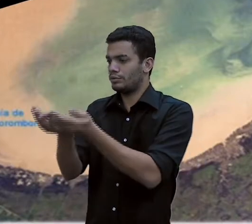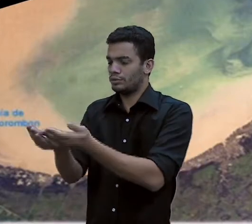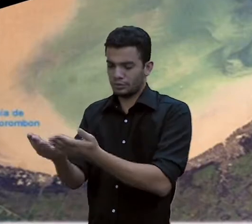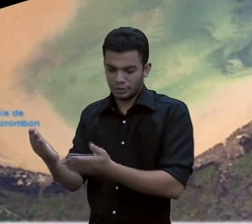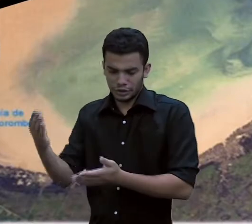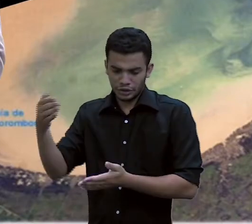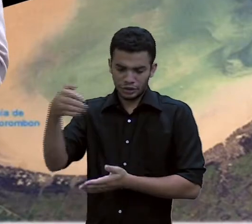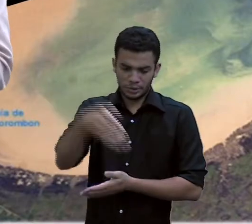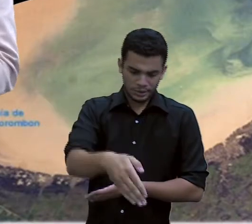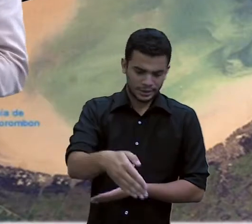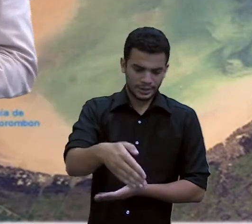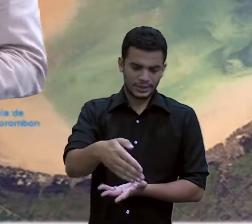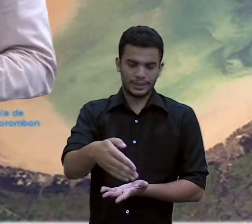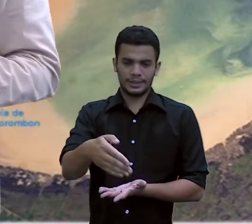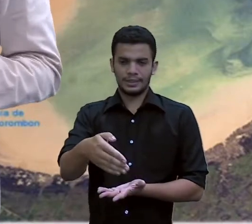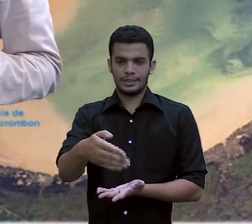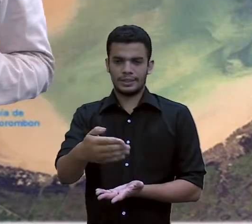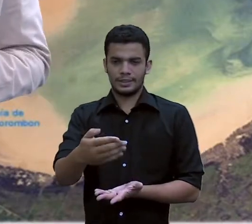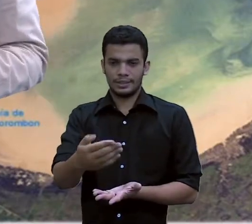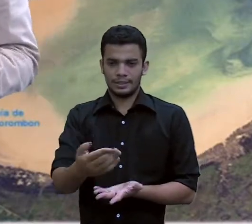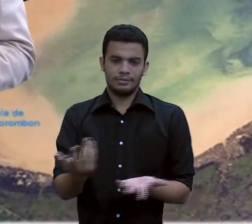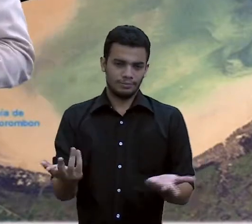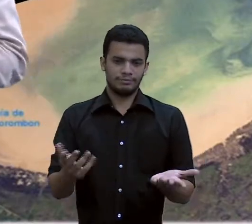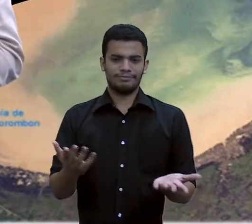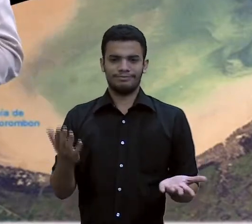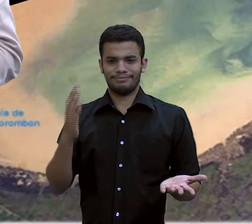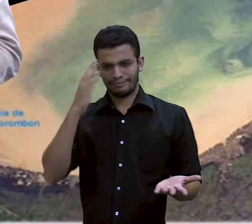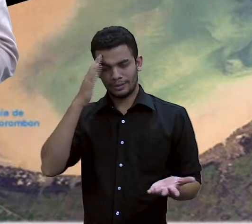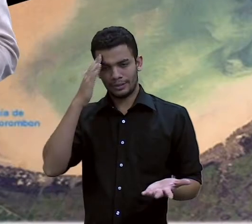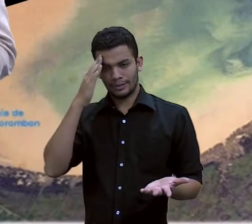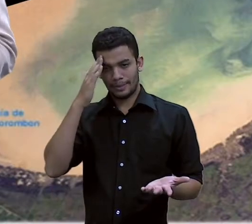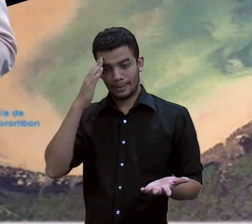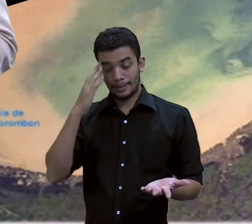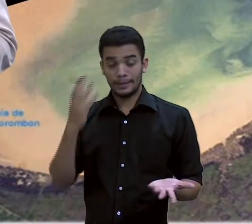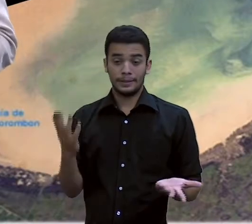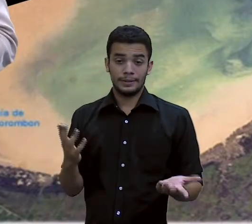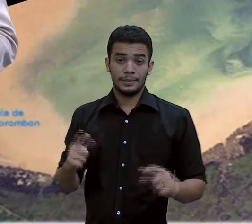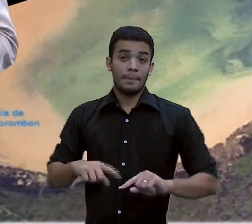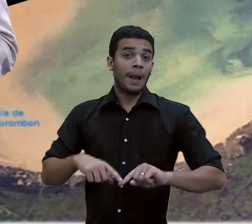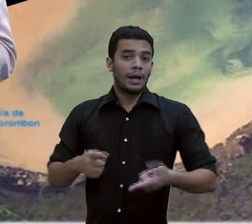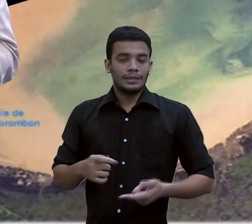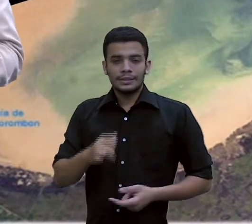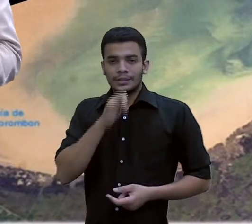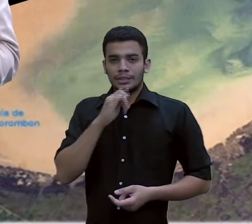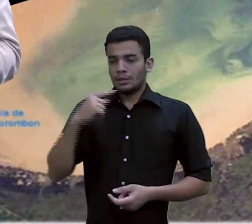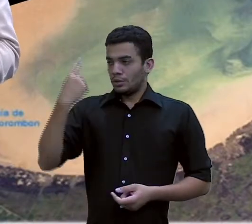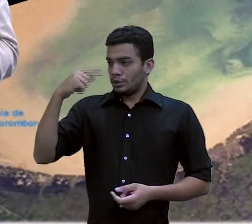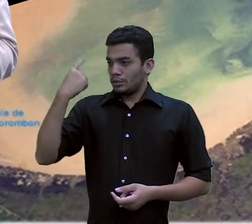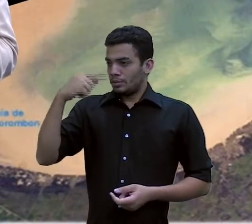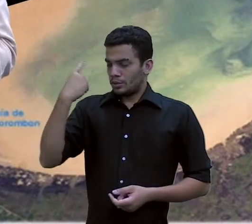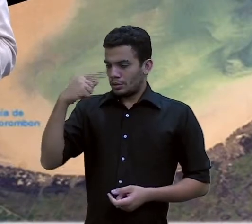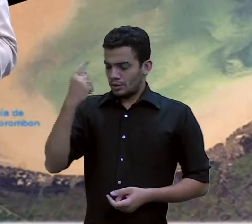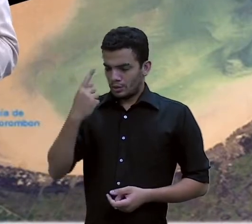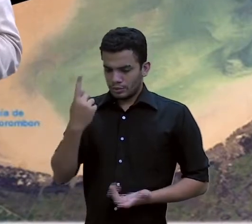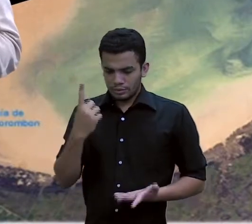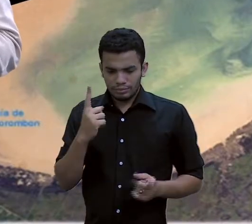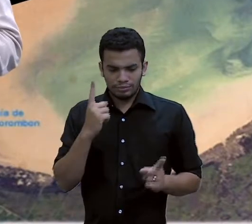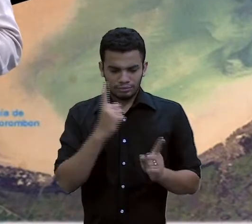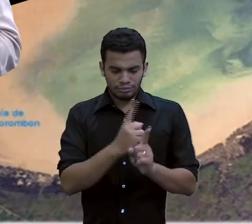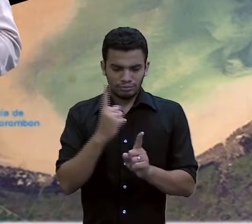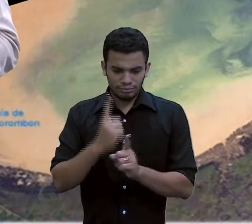comerciais, cobrar impostos, etc. Os espanhóis não haviam explorado a banda oriental e os portugueses queriam aproveitar